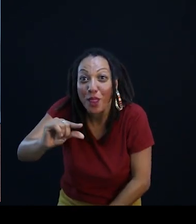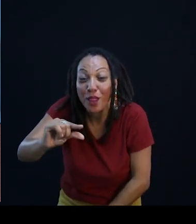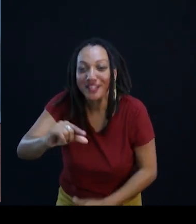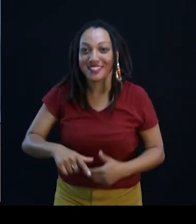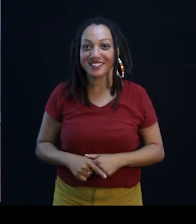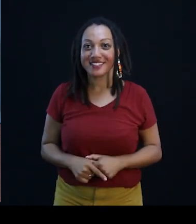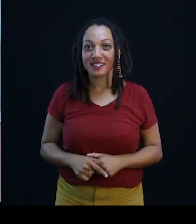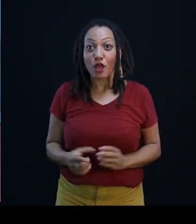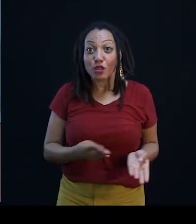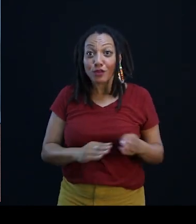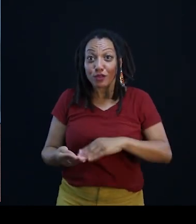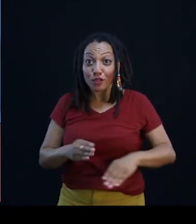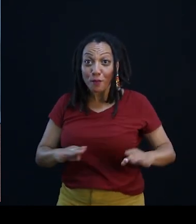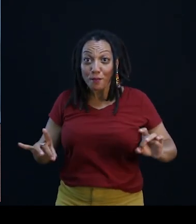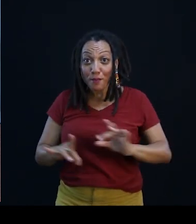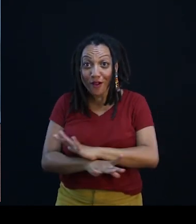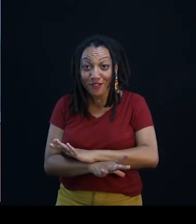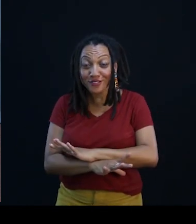Depois que dobrou,